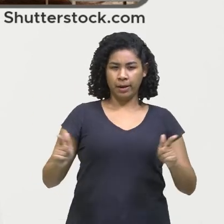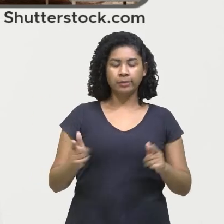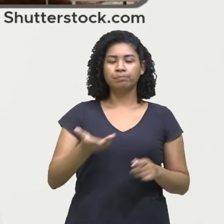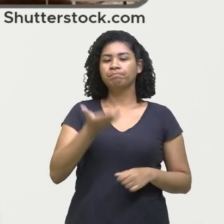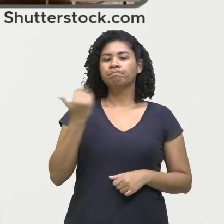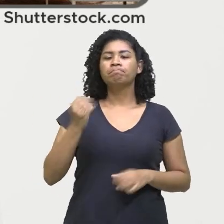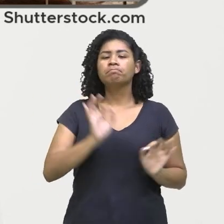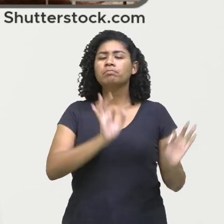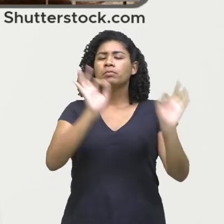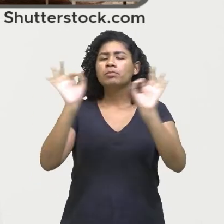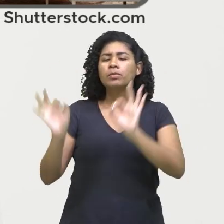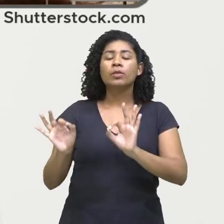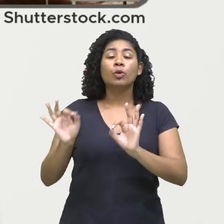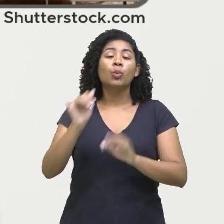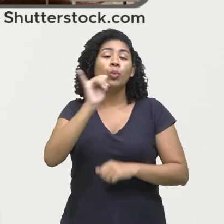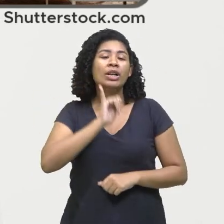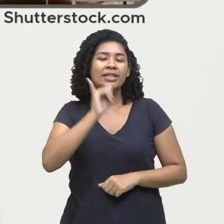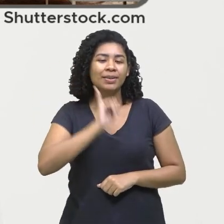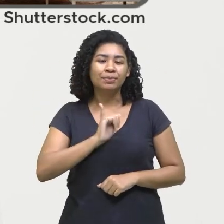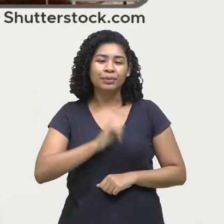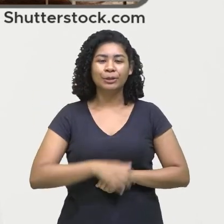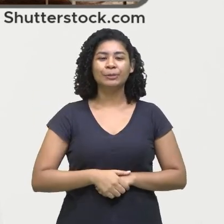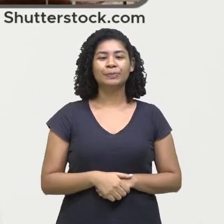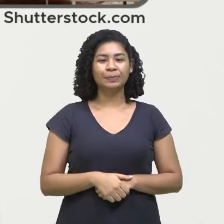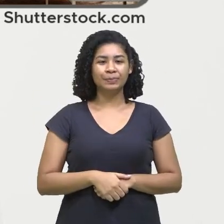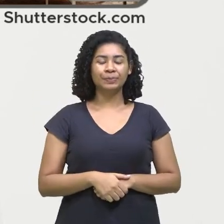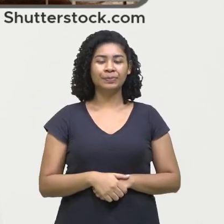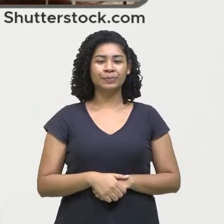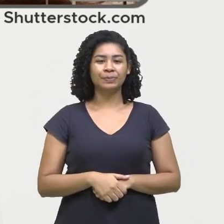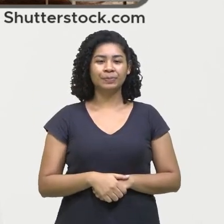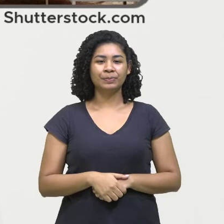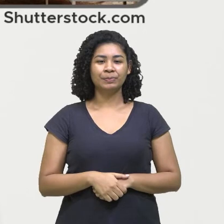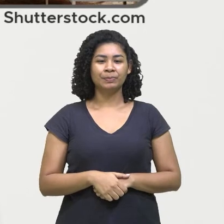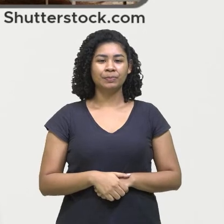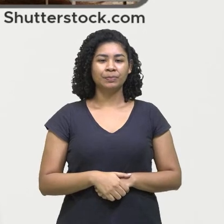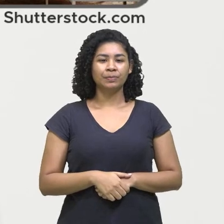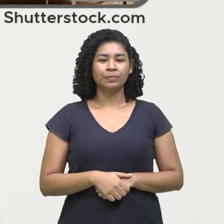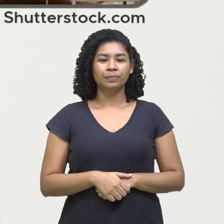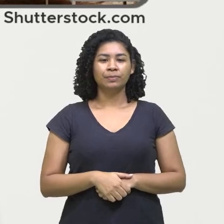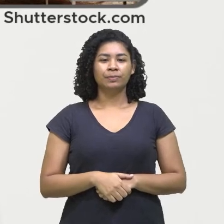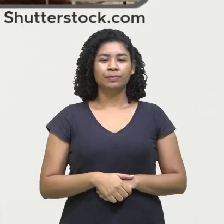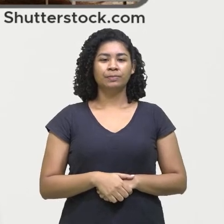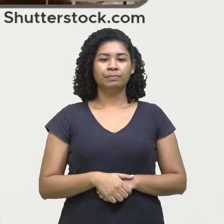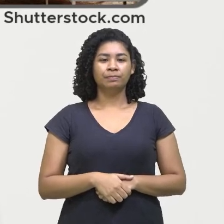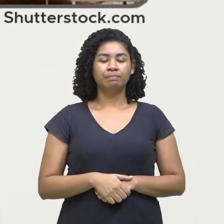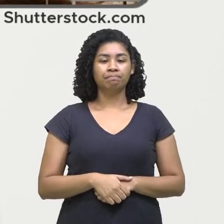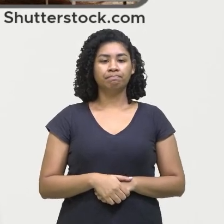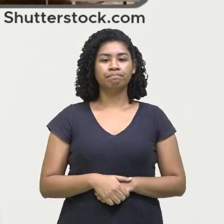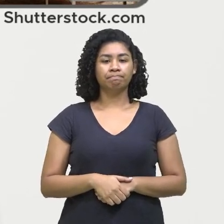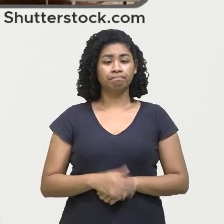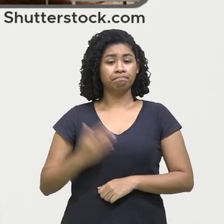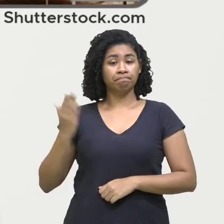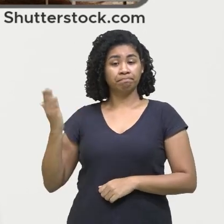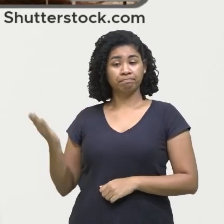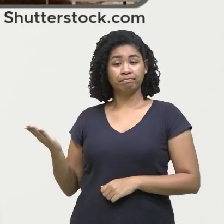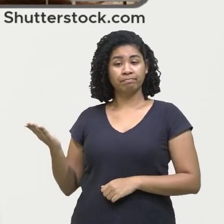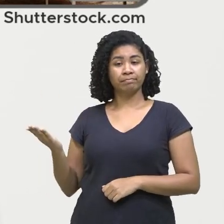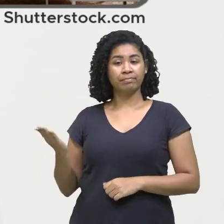comigo o exemplo. Vamos dar uma olhada. Bem, people, vocês têm aí, olha